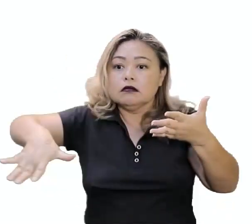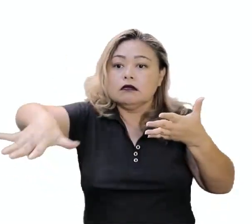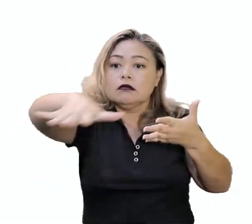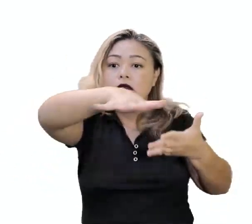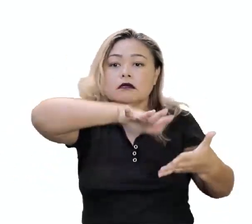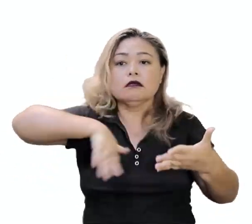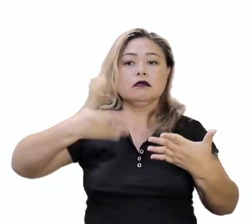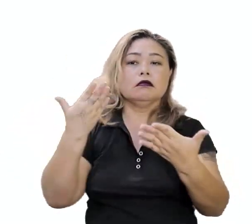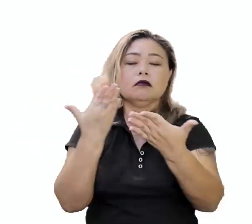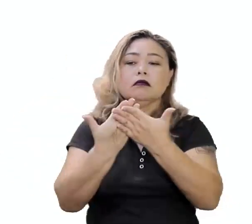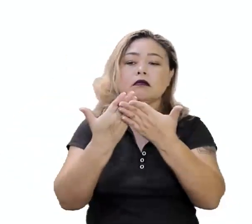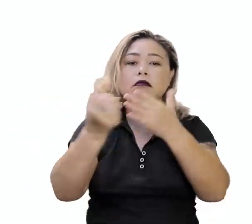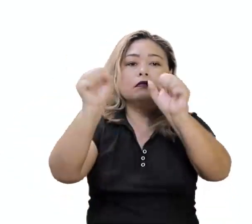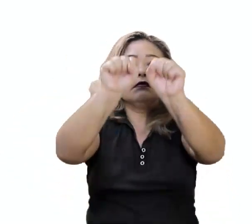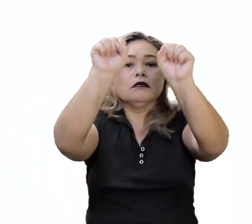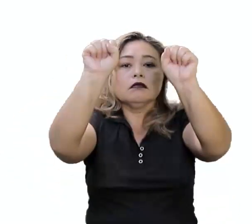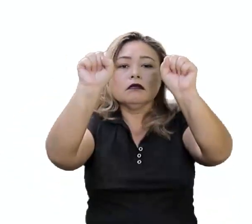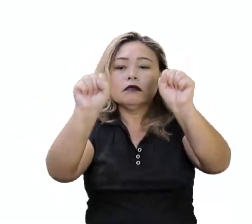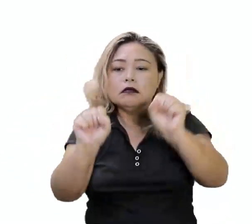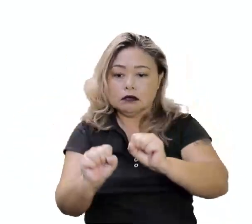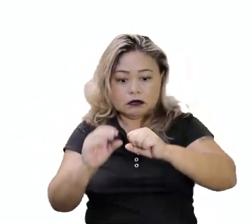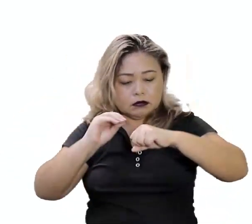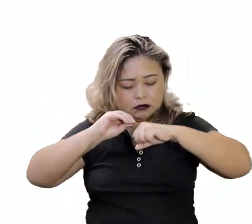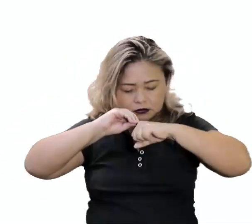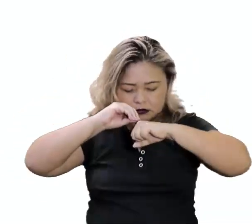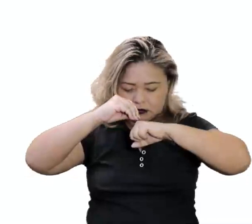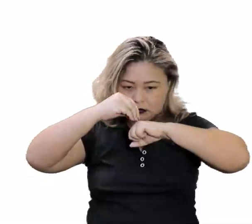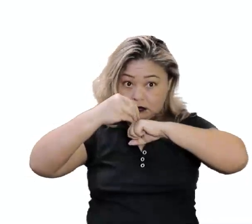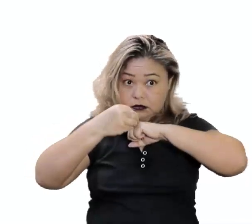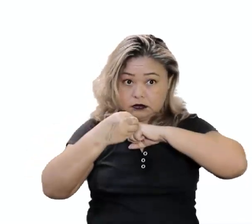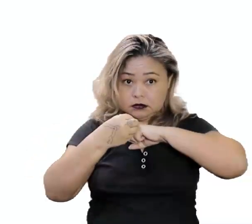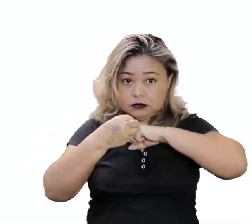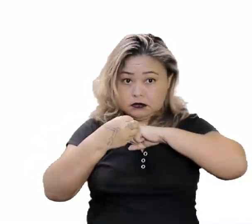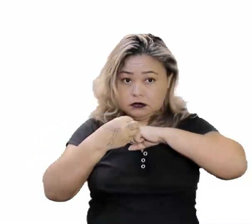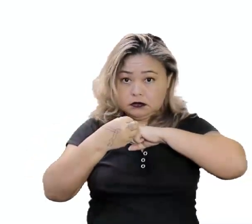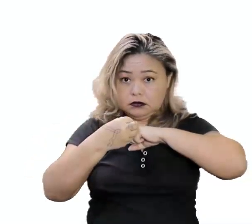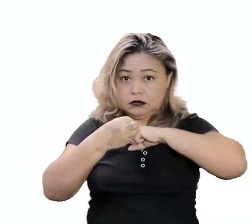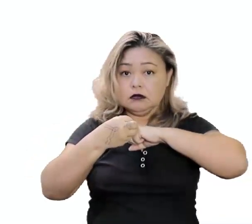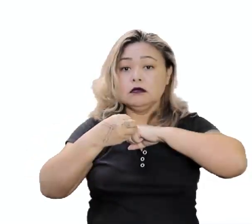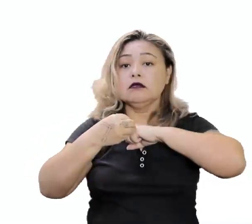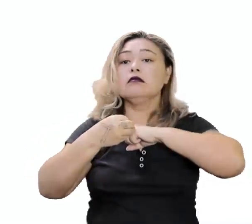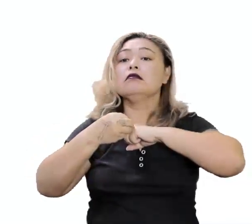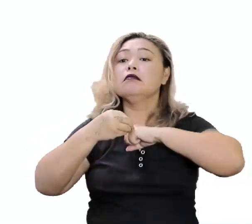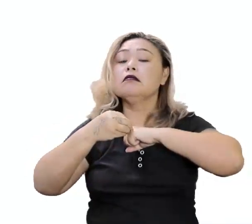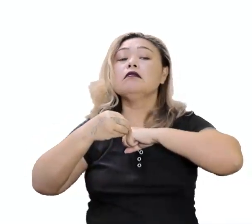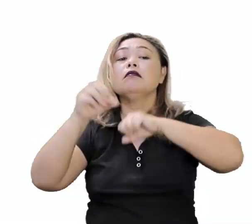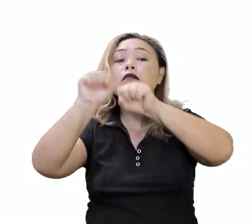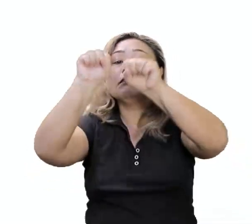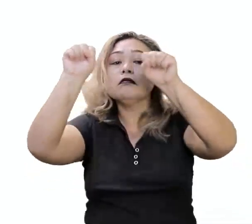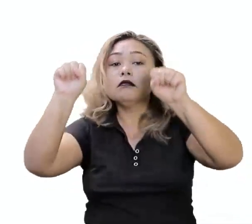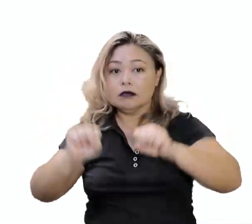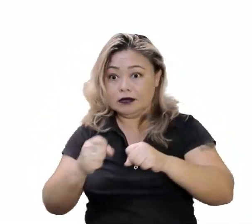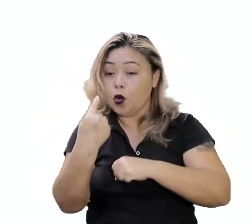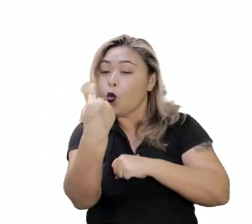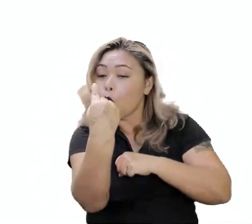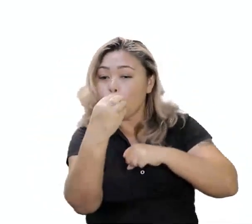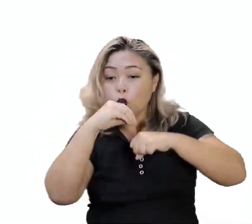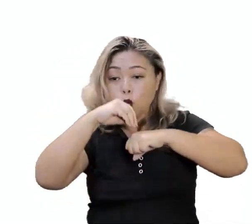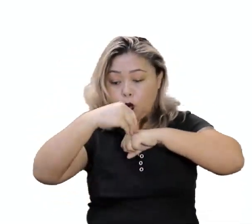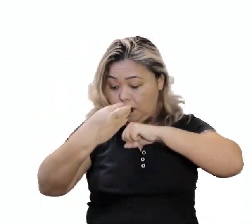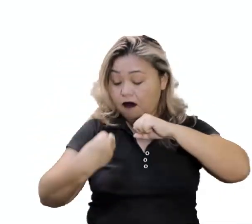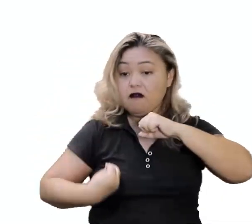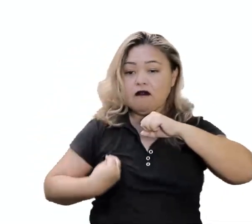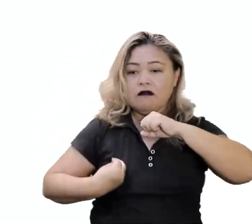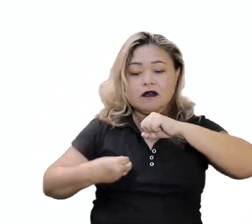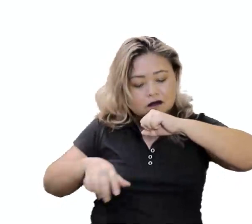estudo de um sistema de um organismo. O estudo de um sistema onde um organismo